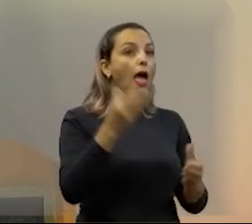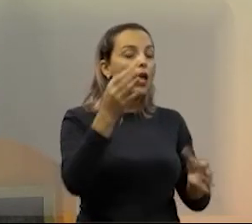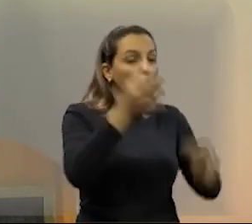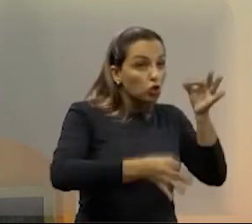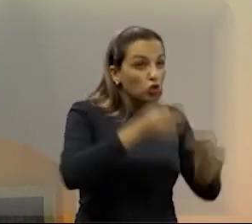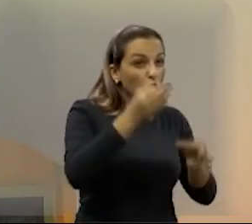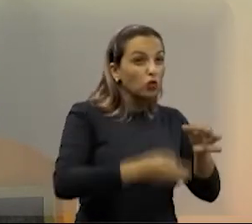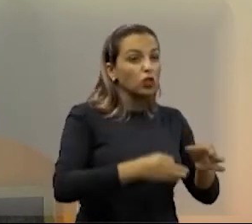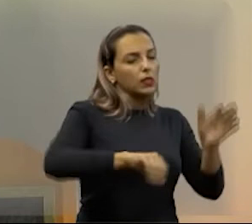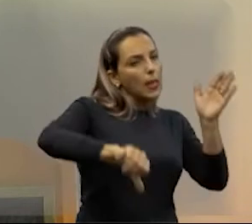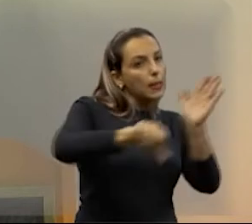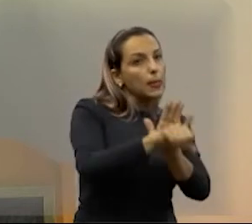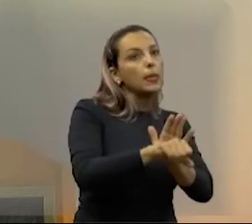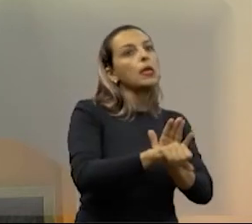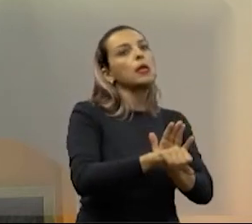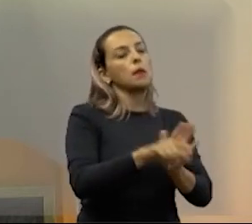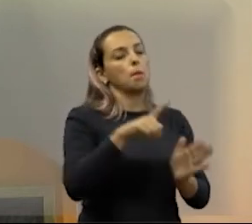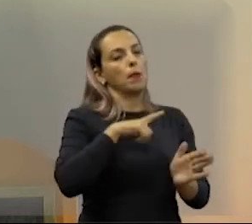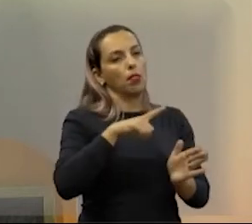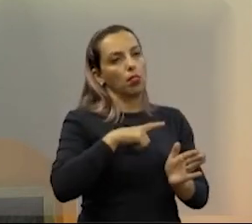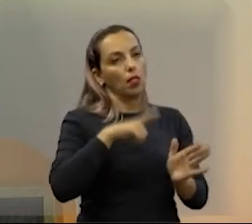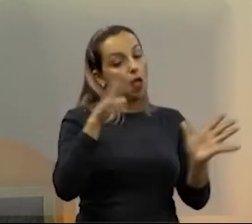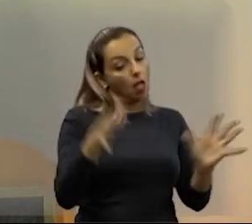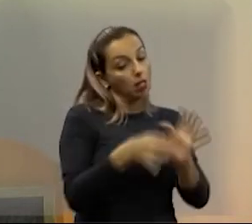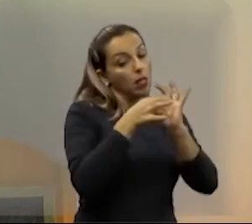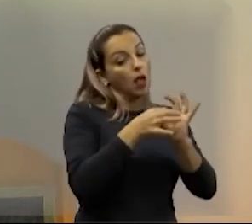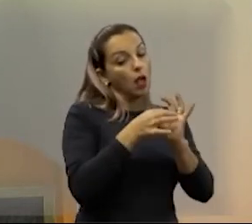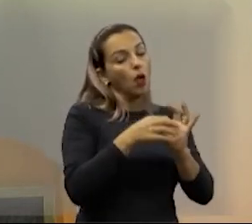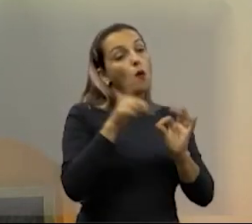se você vê, o bandido e o ladrão estão armados.